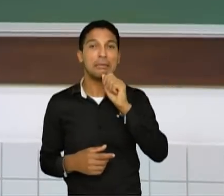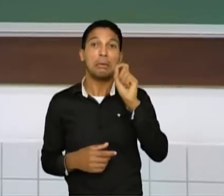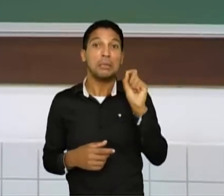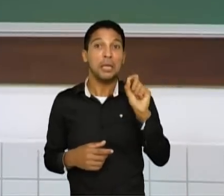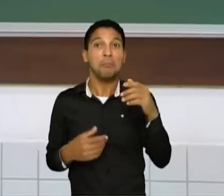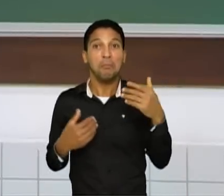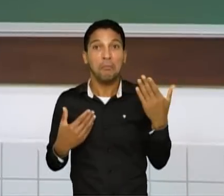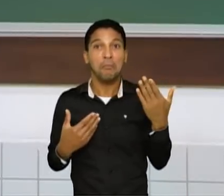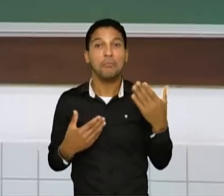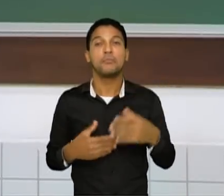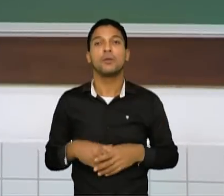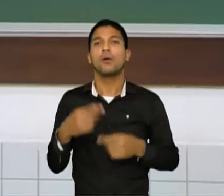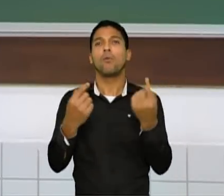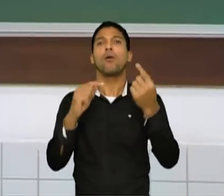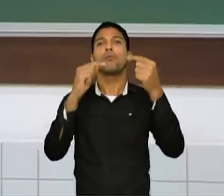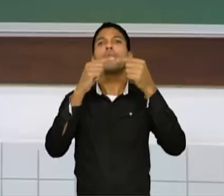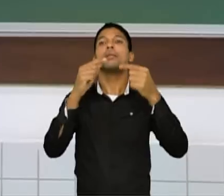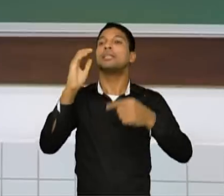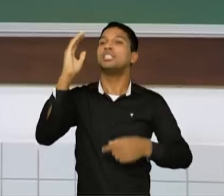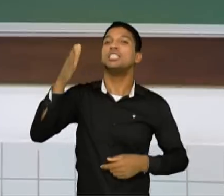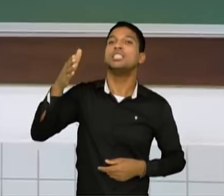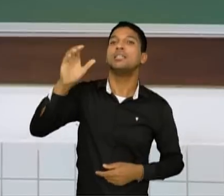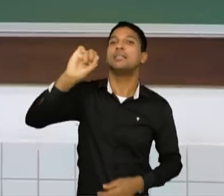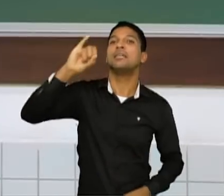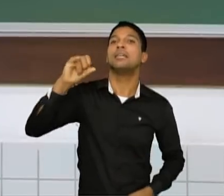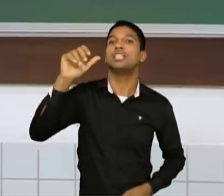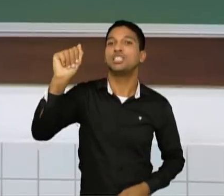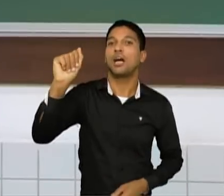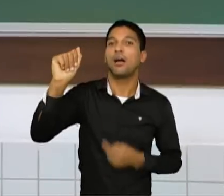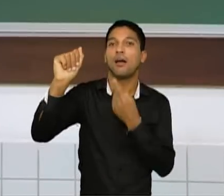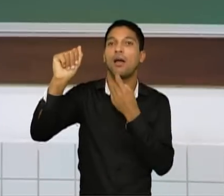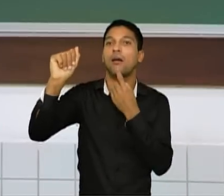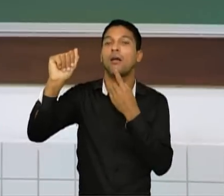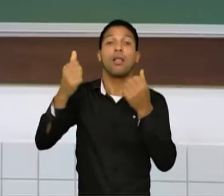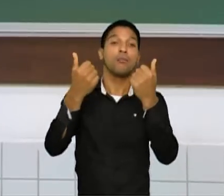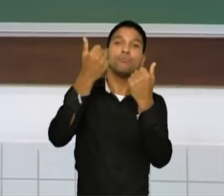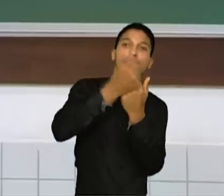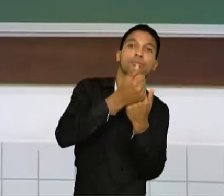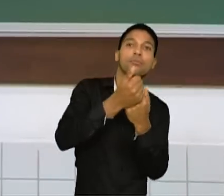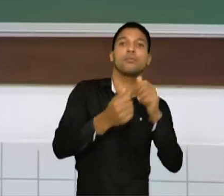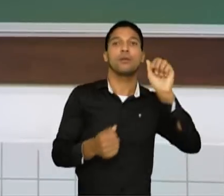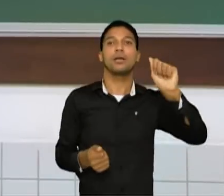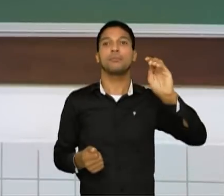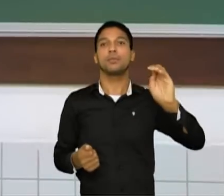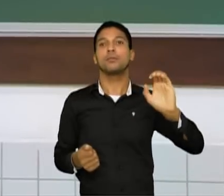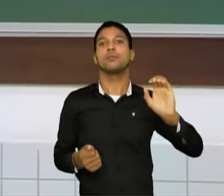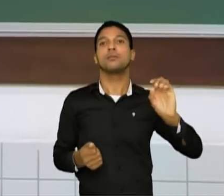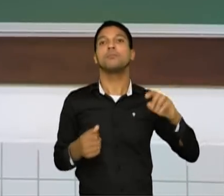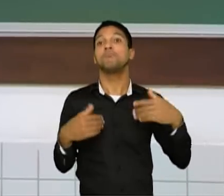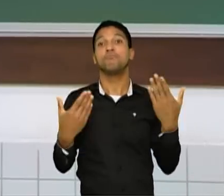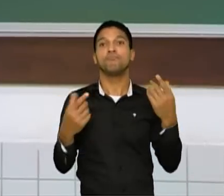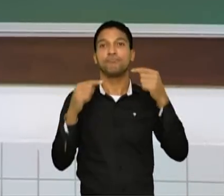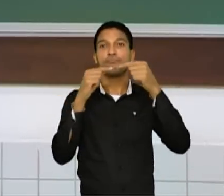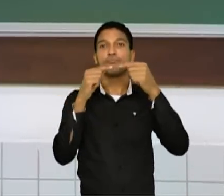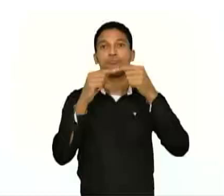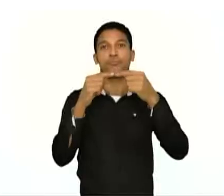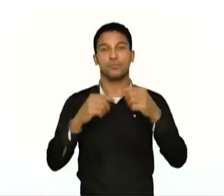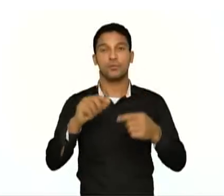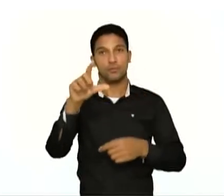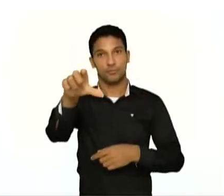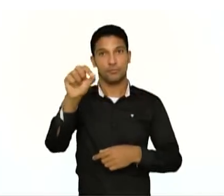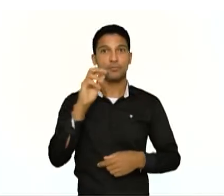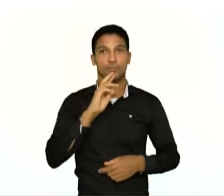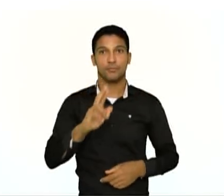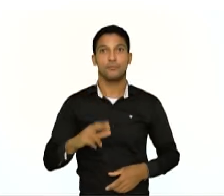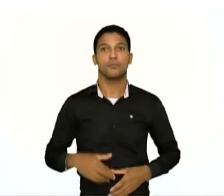dessas outras palavras ou expressões, e tentem assinalar a alternativa que fica mais coerente, né, com o contexto, com